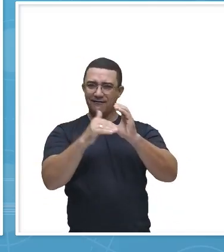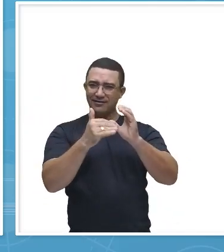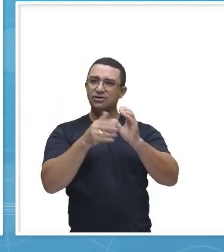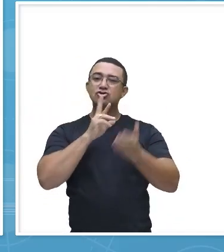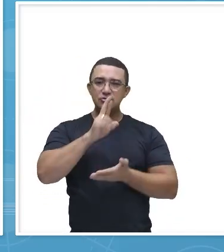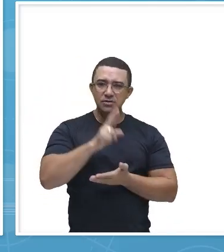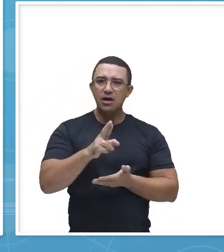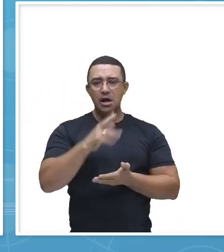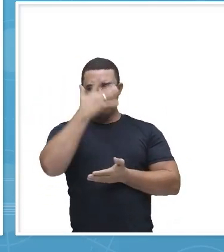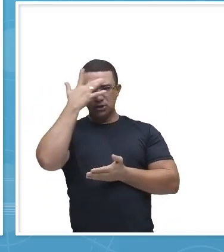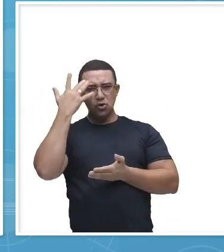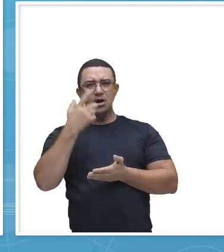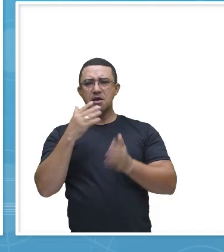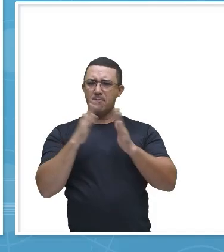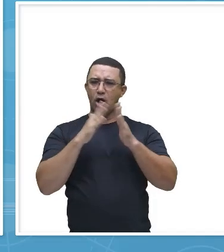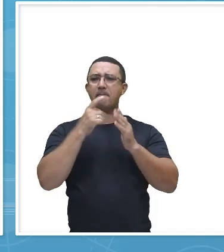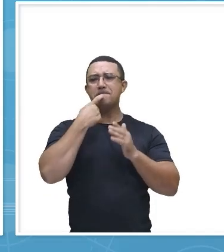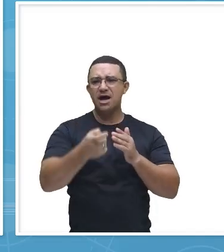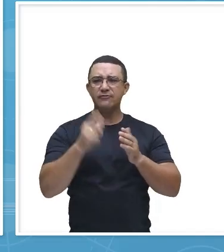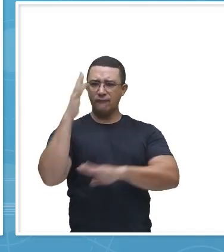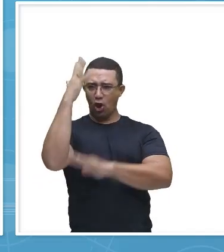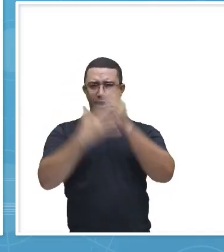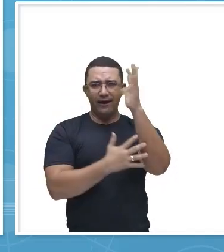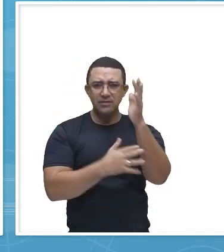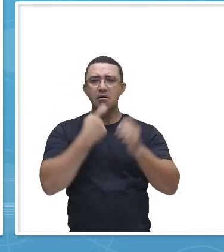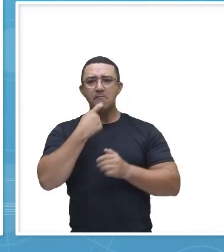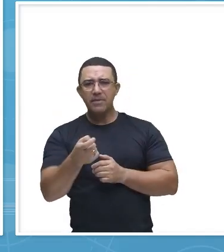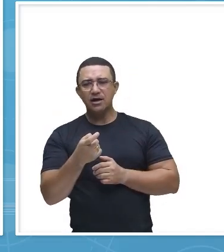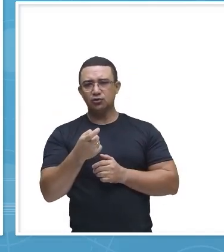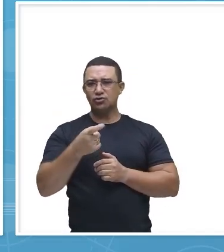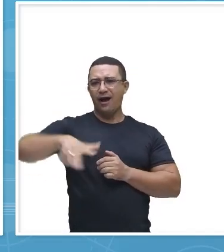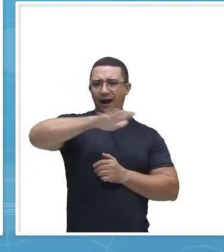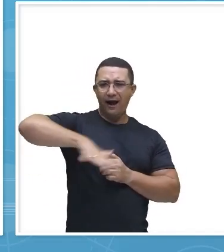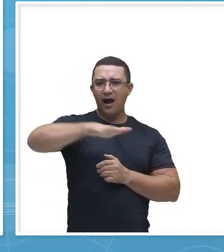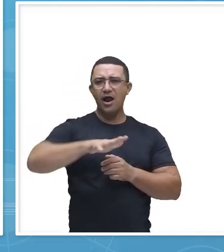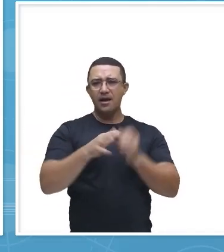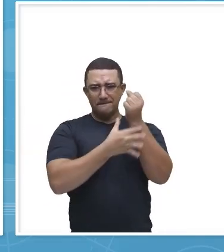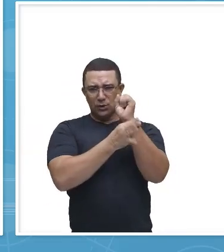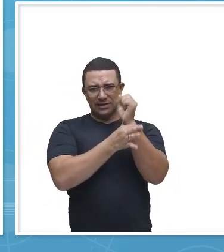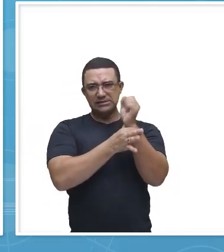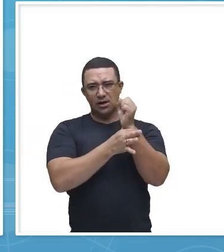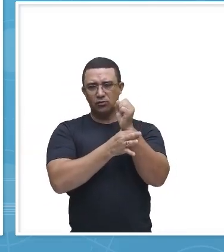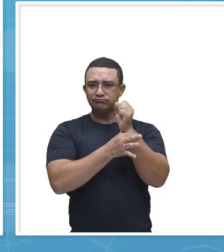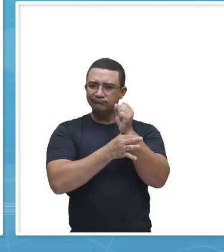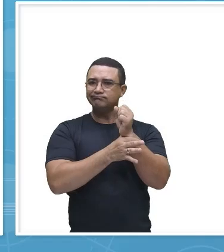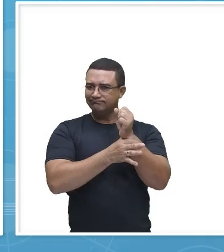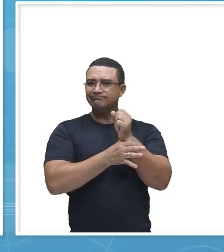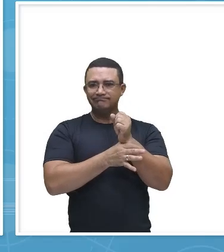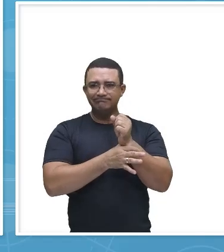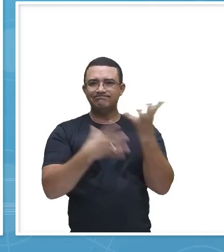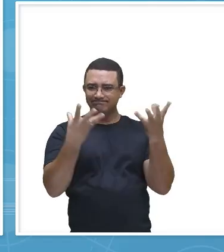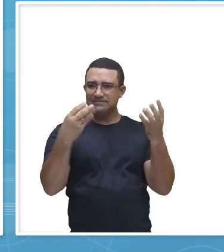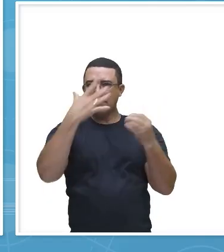próximo de floresta, próximo de áreas de proteção ambiental, próximo a grandes centros urbanos, muita gente morando ali no centrão